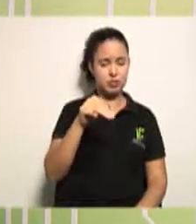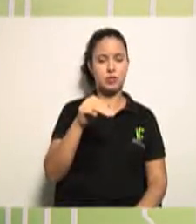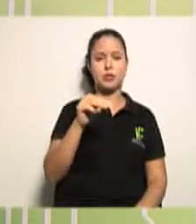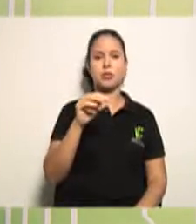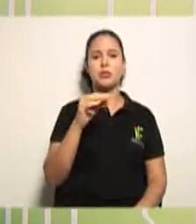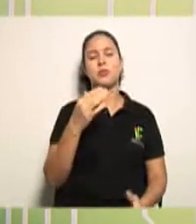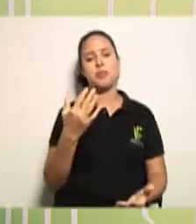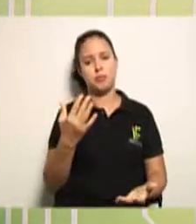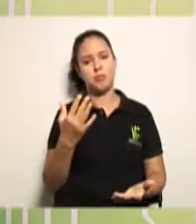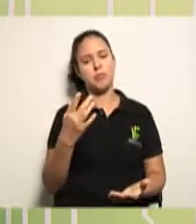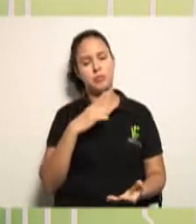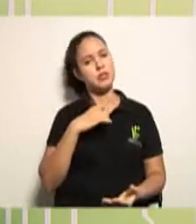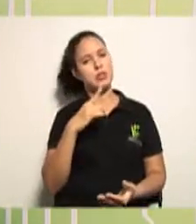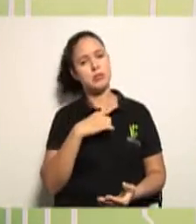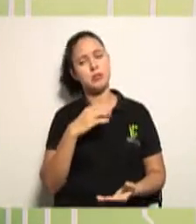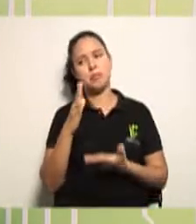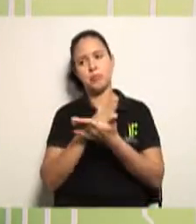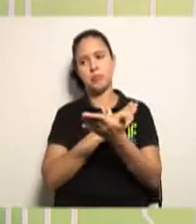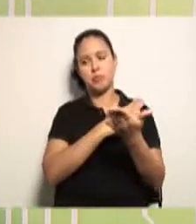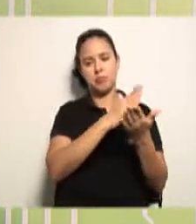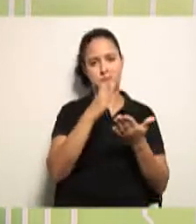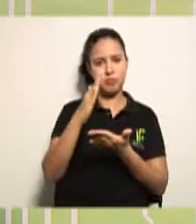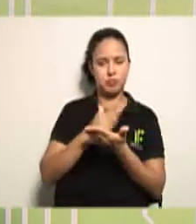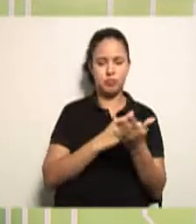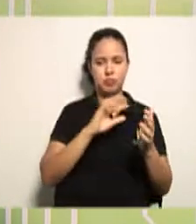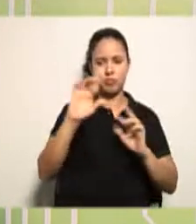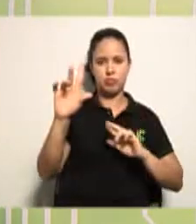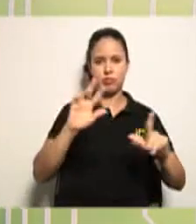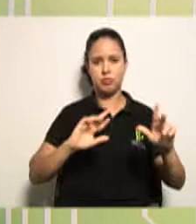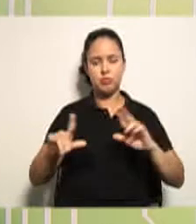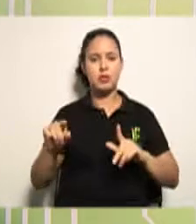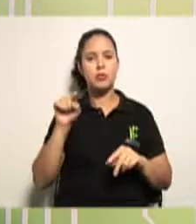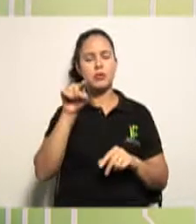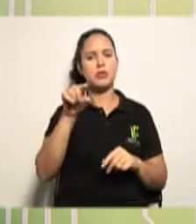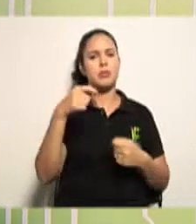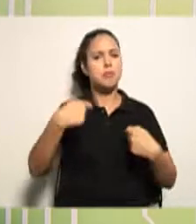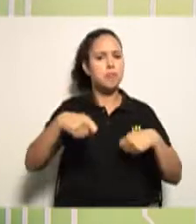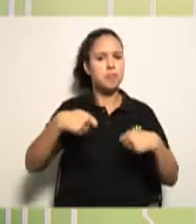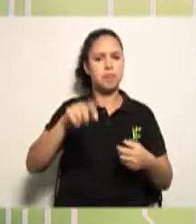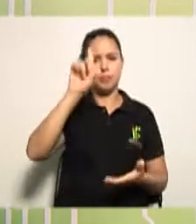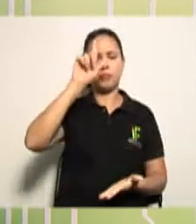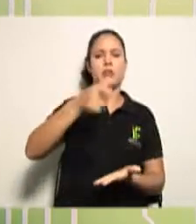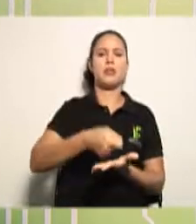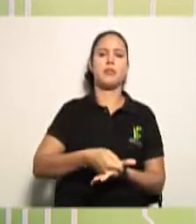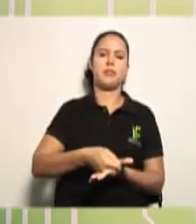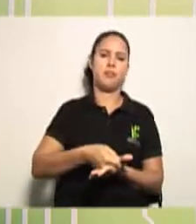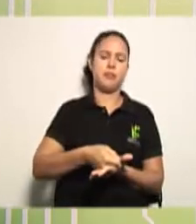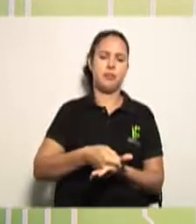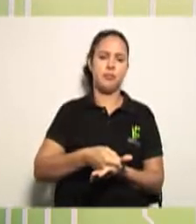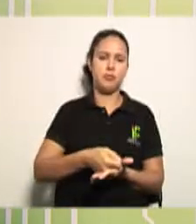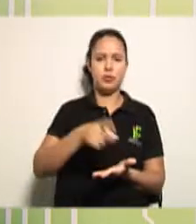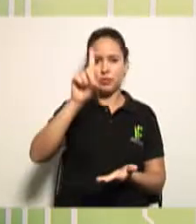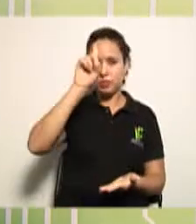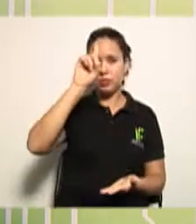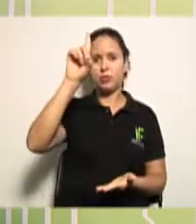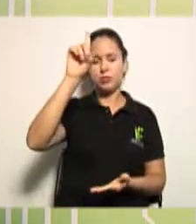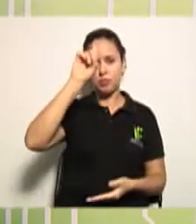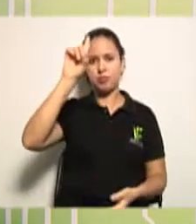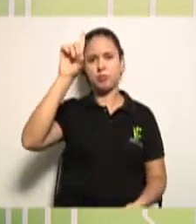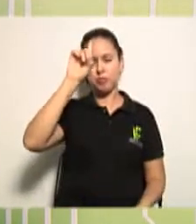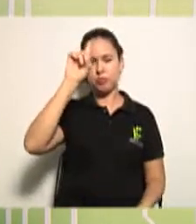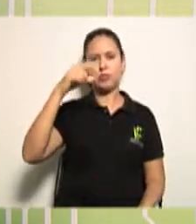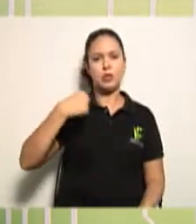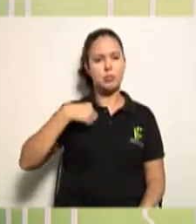já colocam no horário que tem que levantar. Então você precisa tomar decisões e a todo momento nós estamos